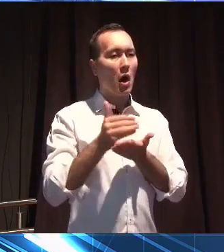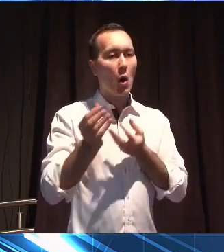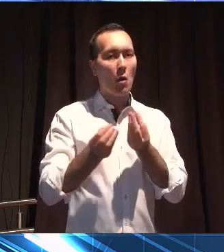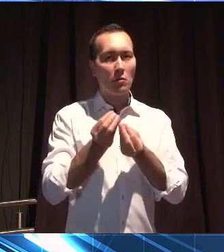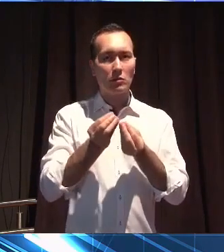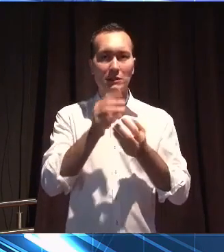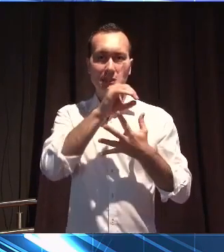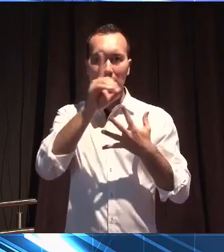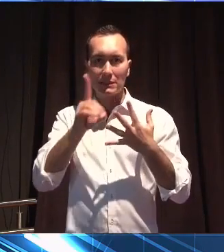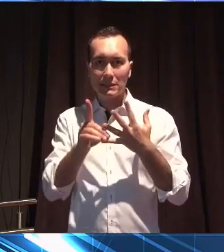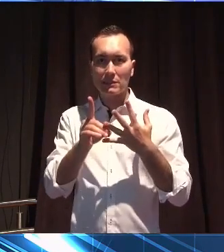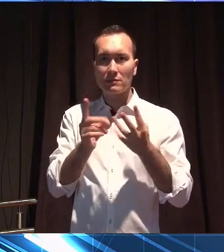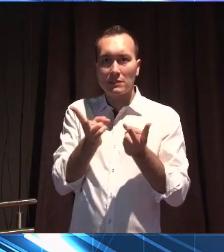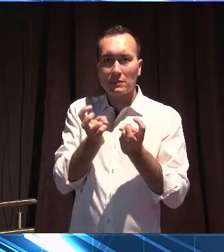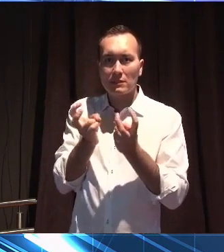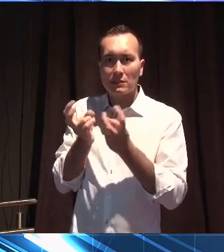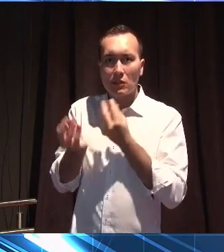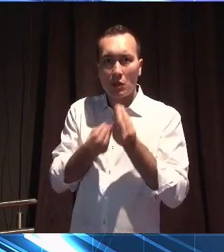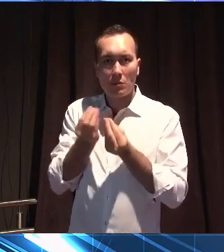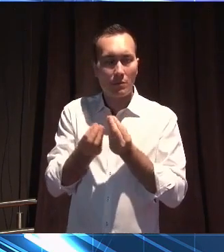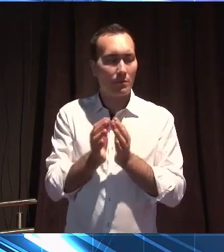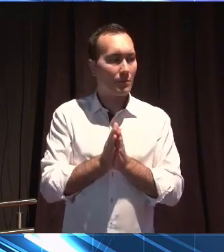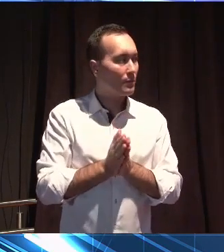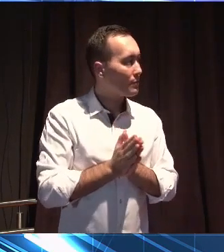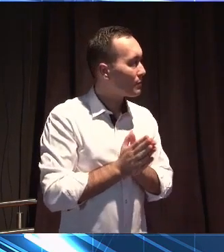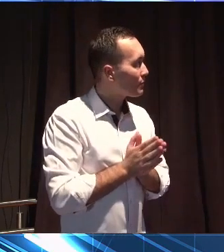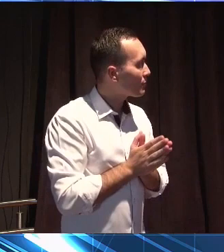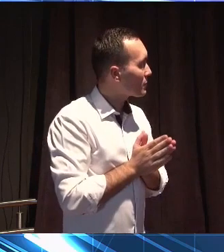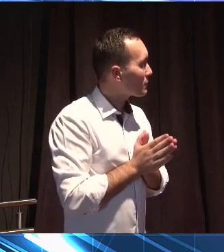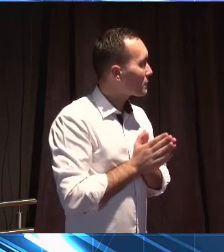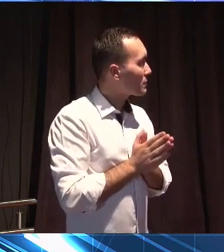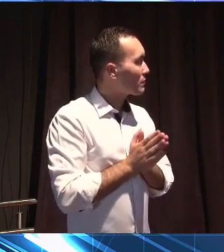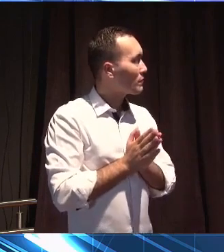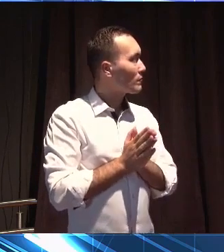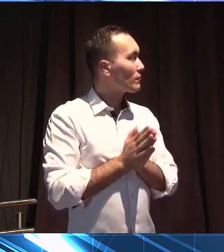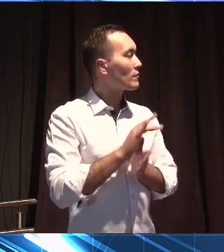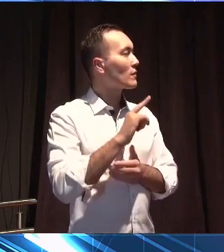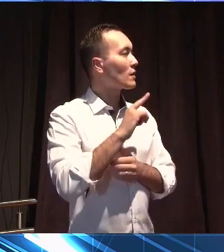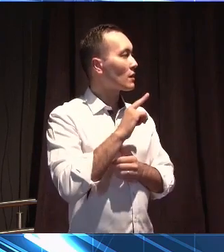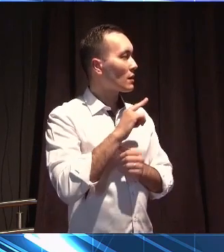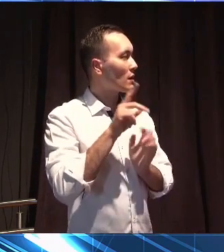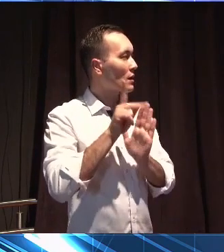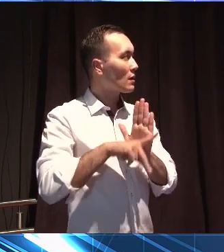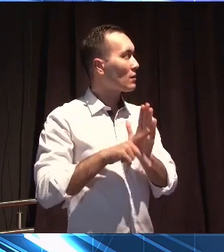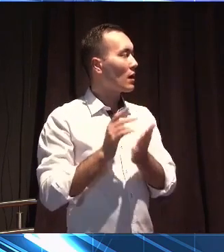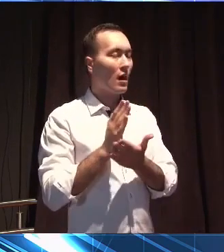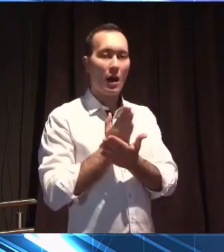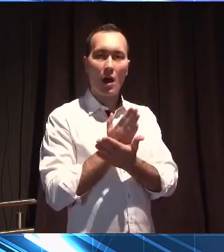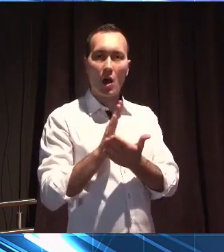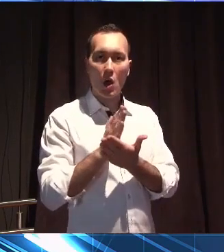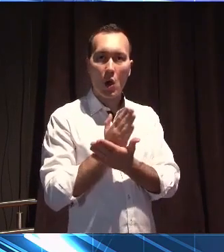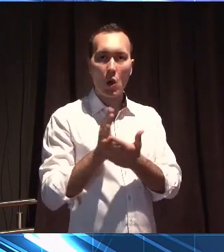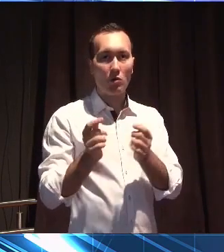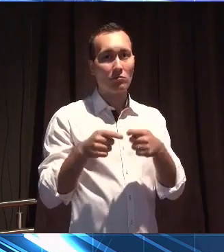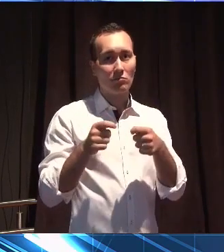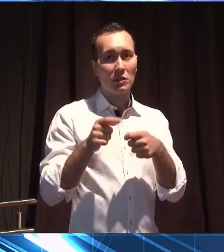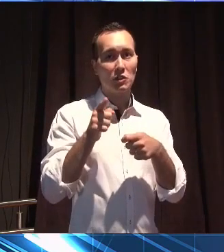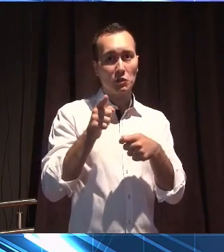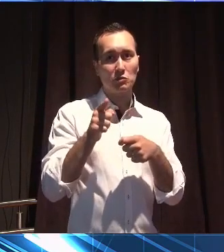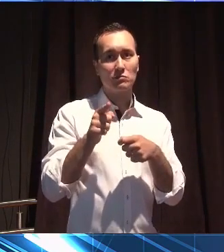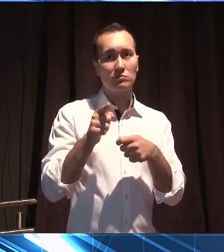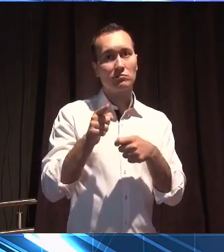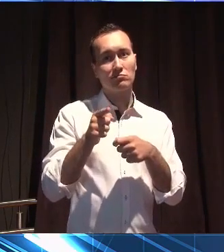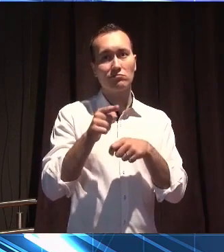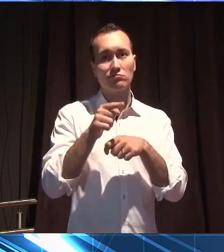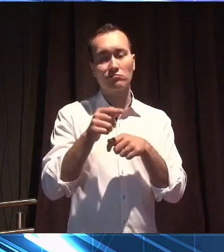caso. IoT, Arduinos, Raspberry, existem projetos que tu pode construir em casa para fazer coletas. Logicamente, tu